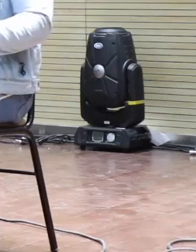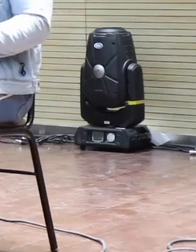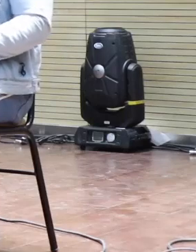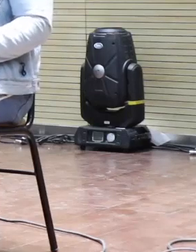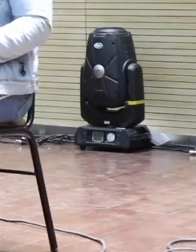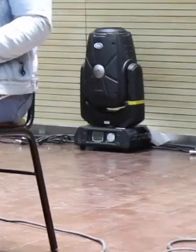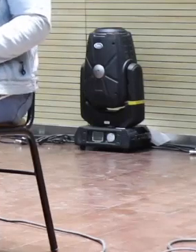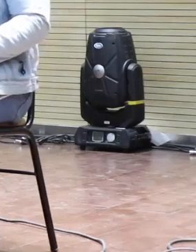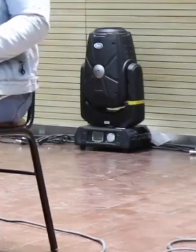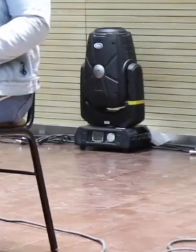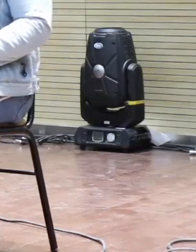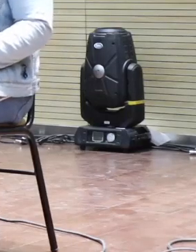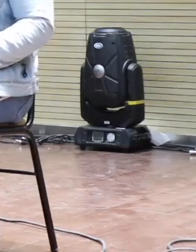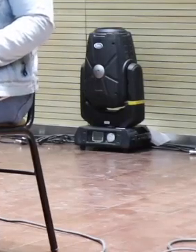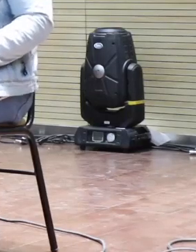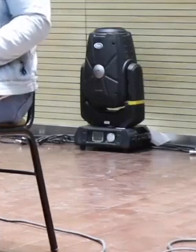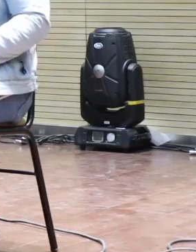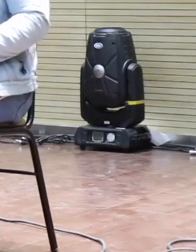ke.